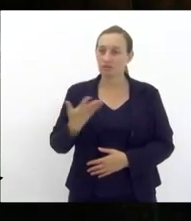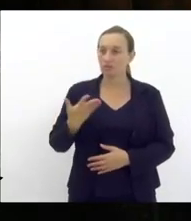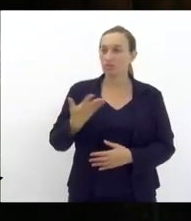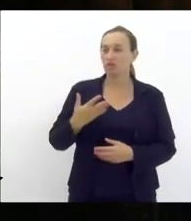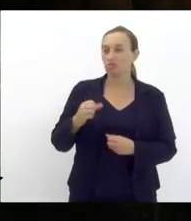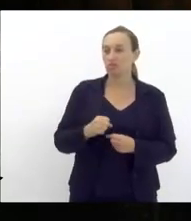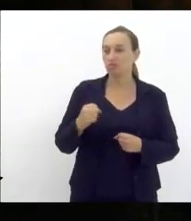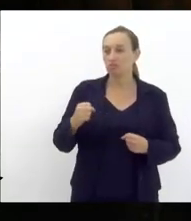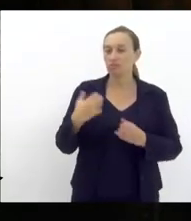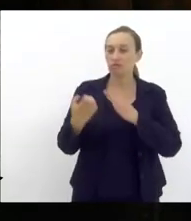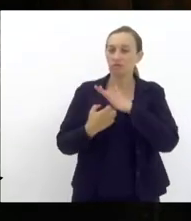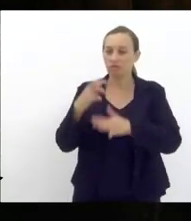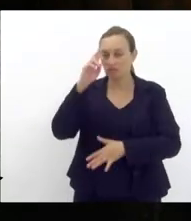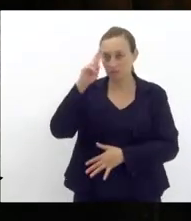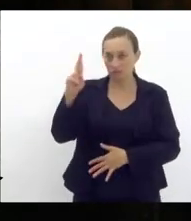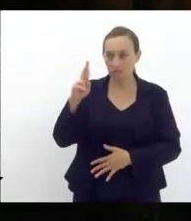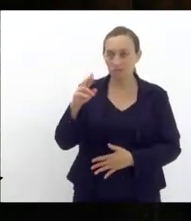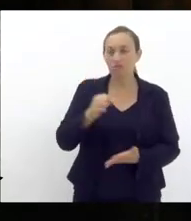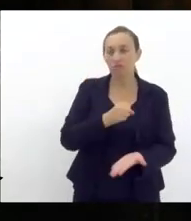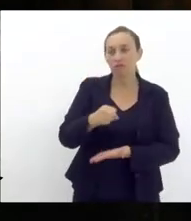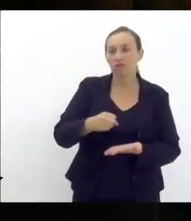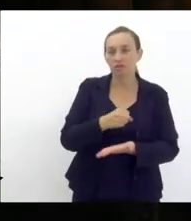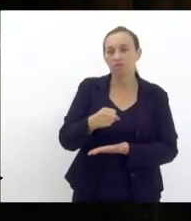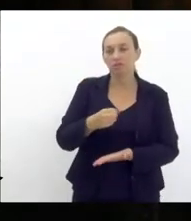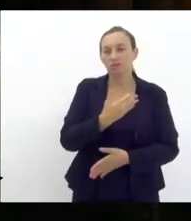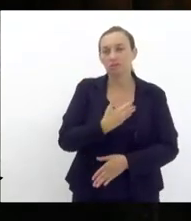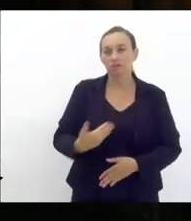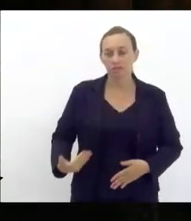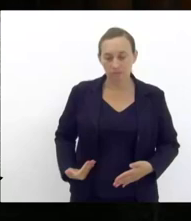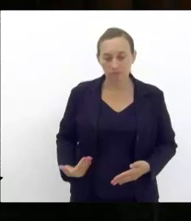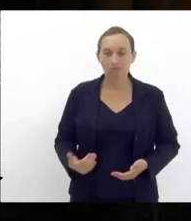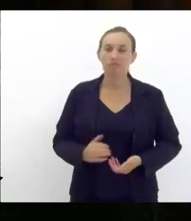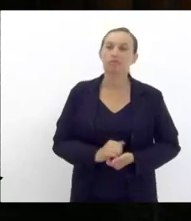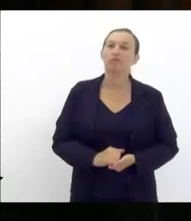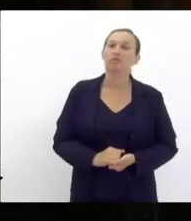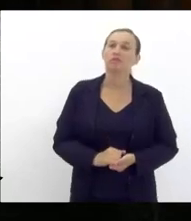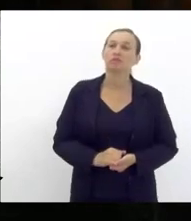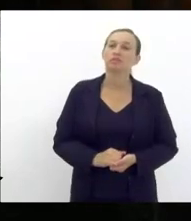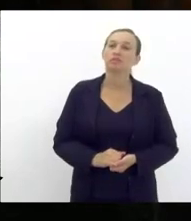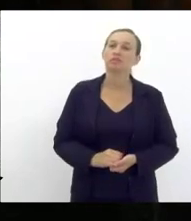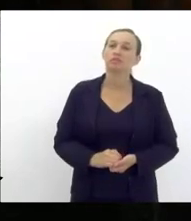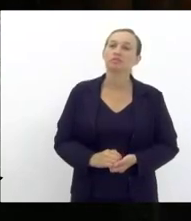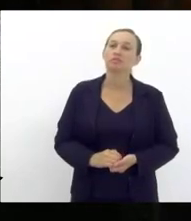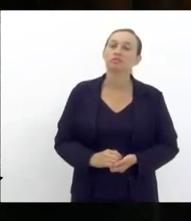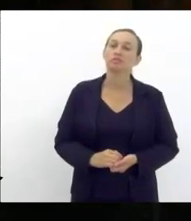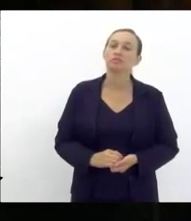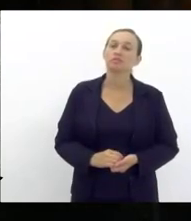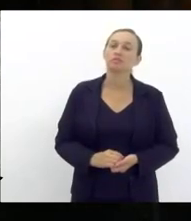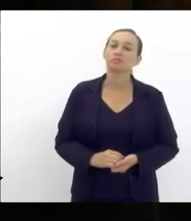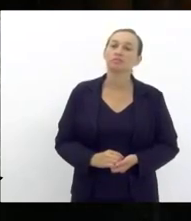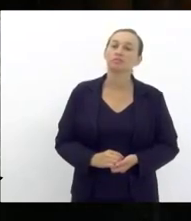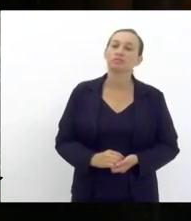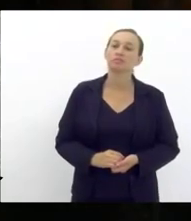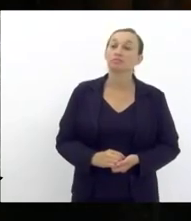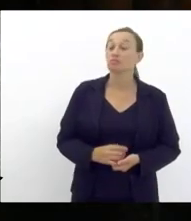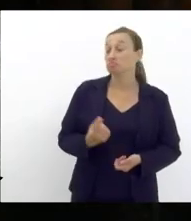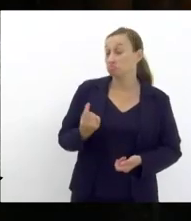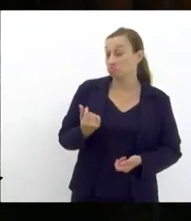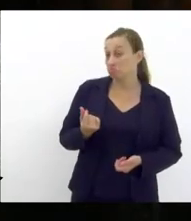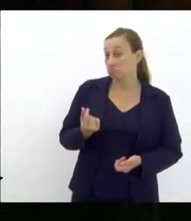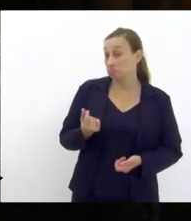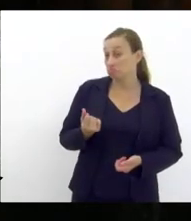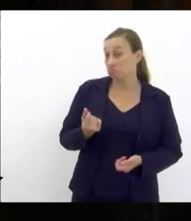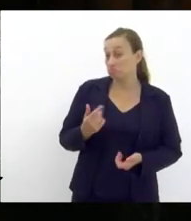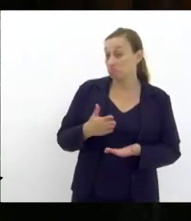empresário dessa base do governo então Governador enfim disse que o dinheiro foi